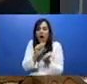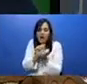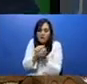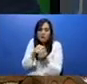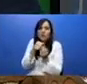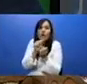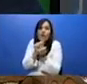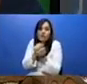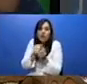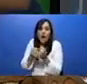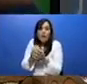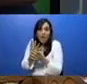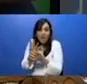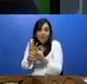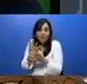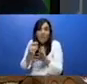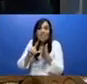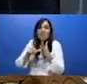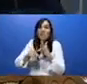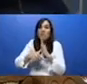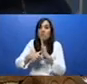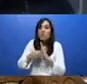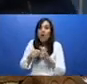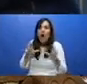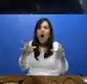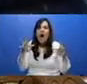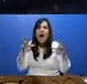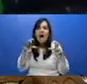carnívoros, o que acontece? E os